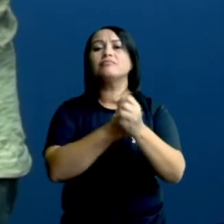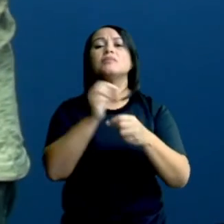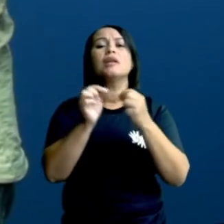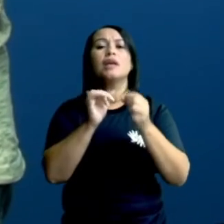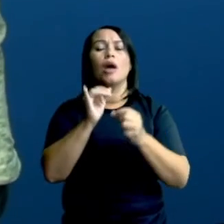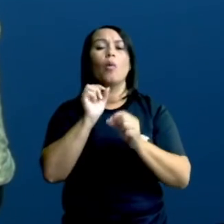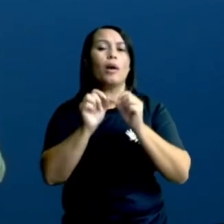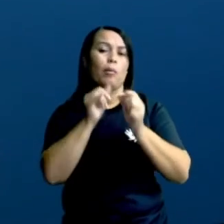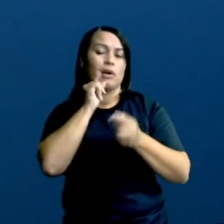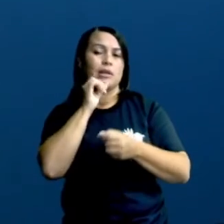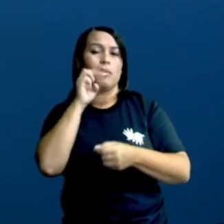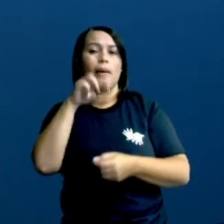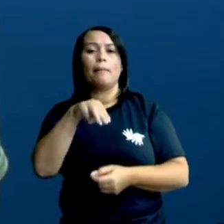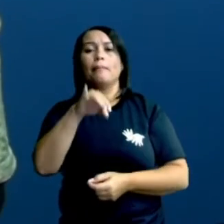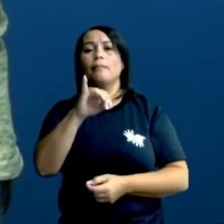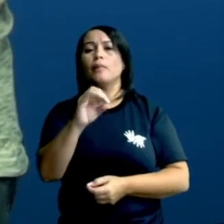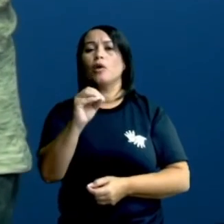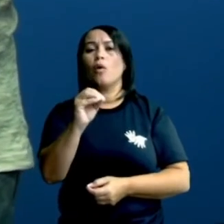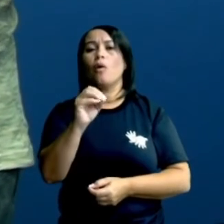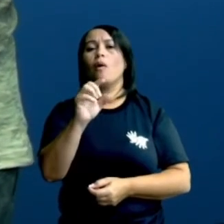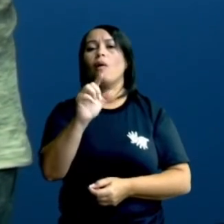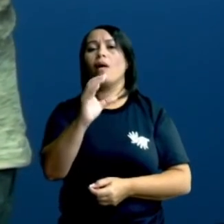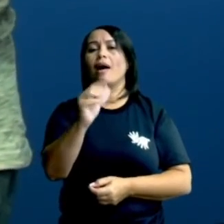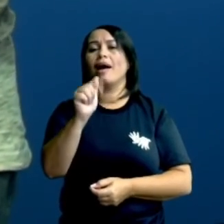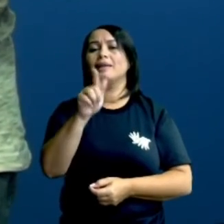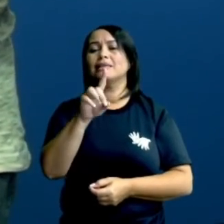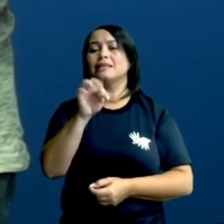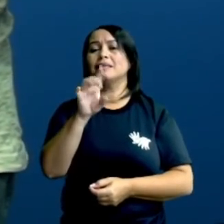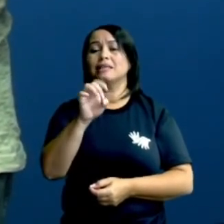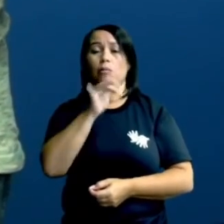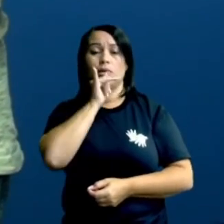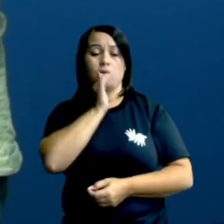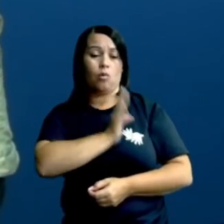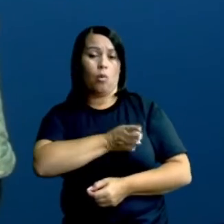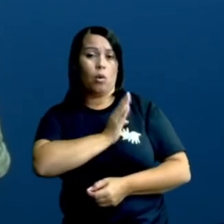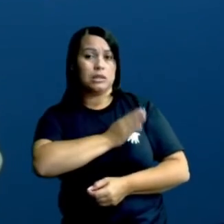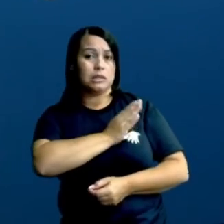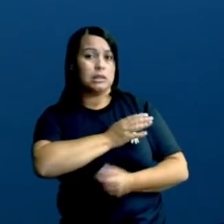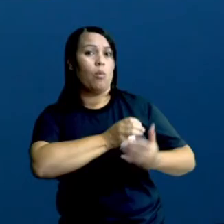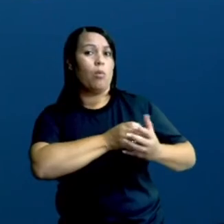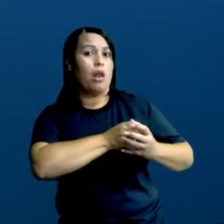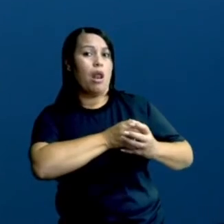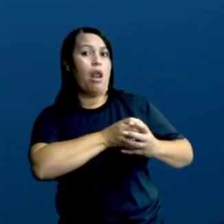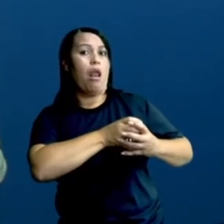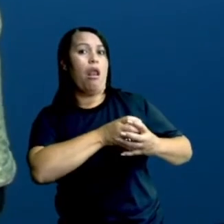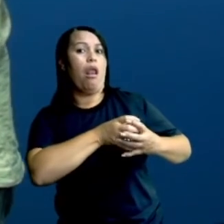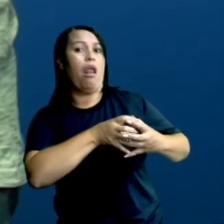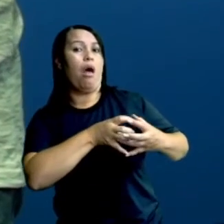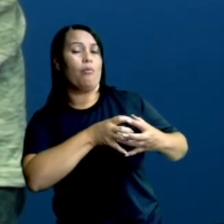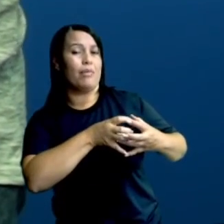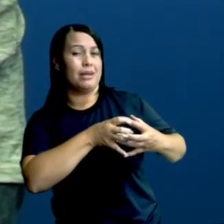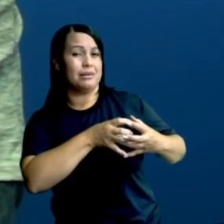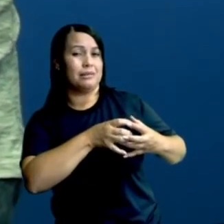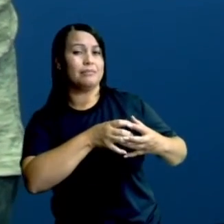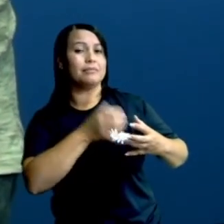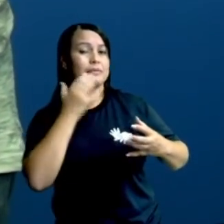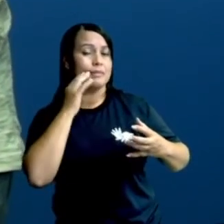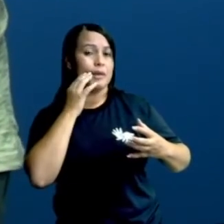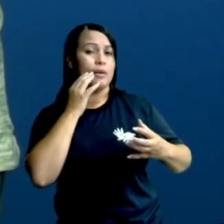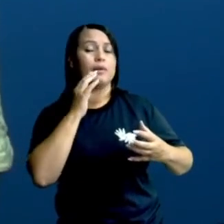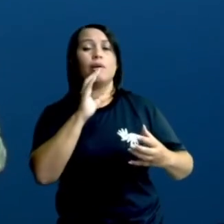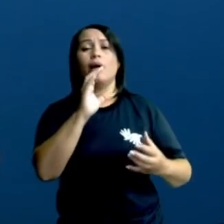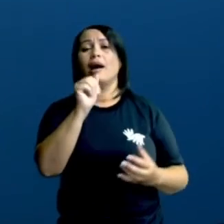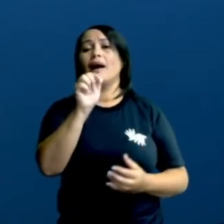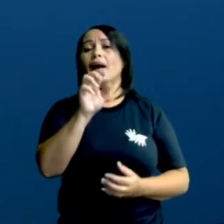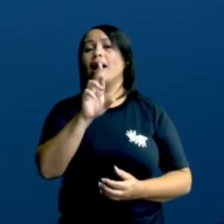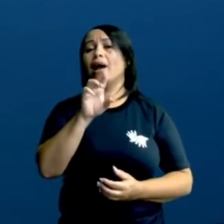a cardiomegalia, em que o seu coração ele fica aumentado de tamanho, a cardiomegalia, cardio-coração, megalia de mega, de